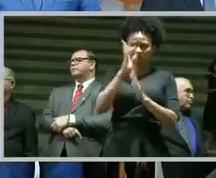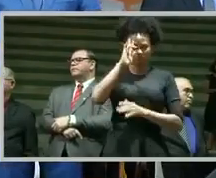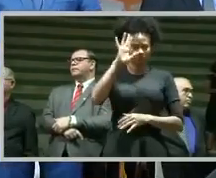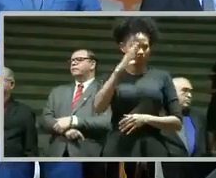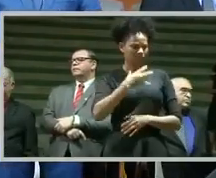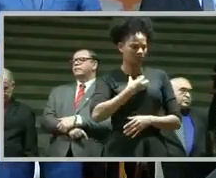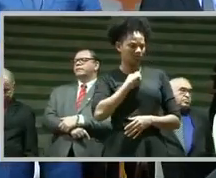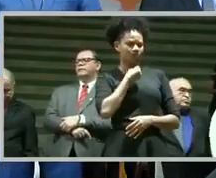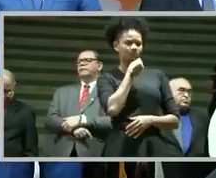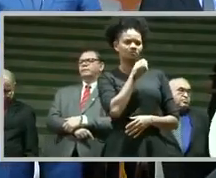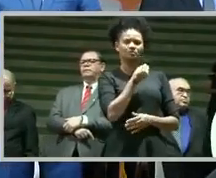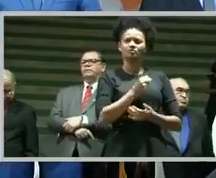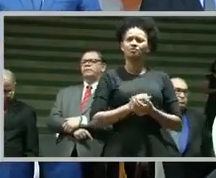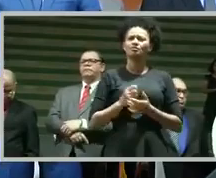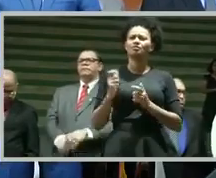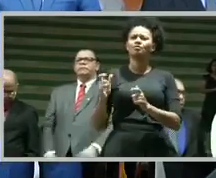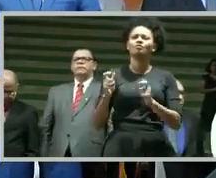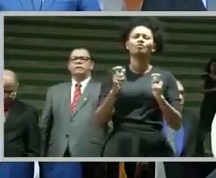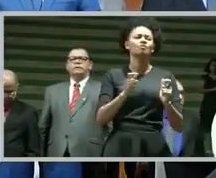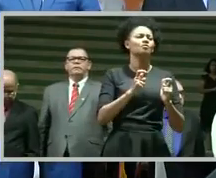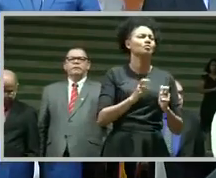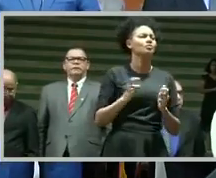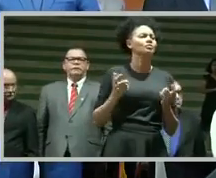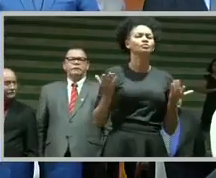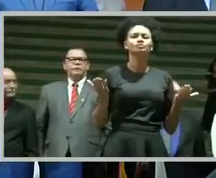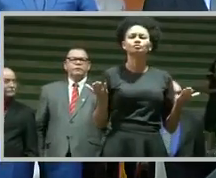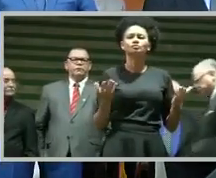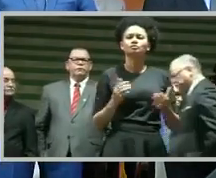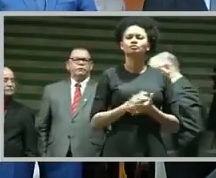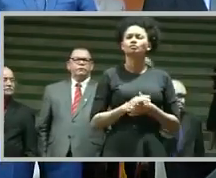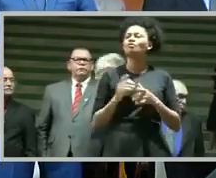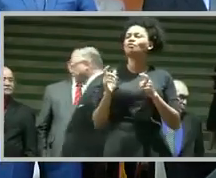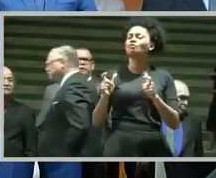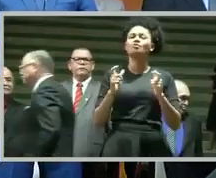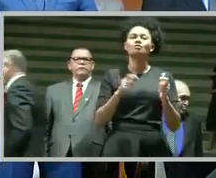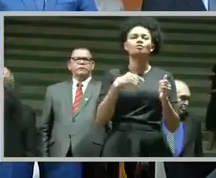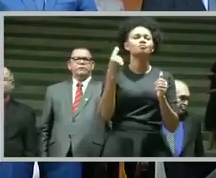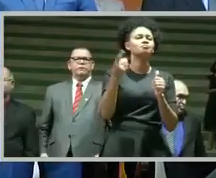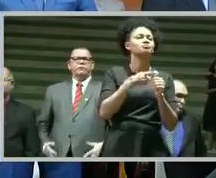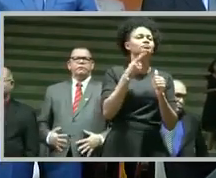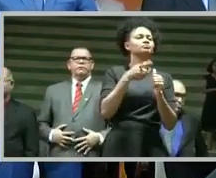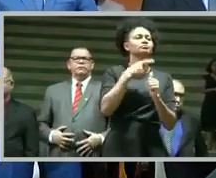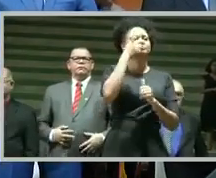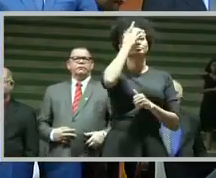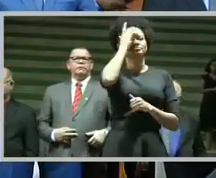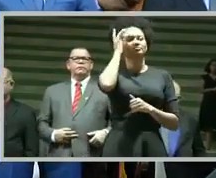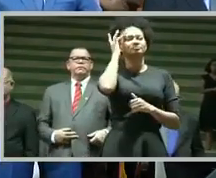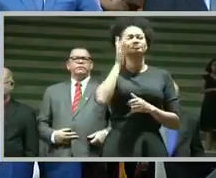noite? Onde está você? Onde está a primeira pessoa?